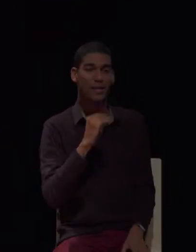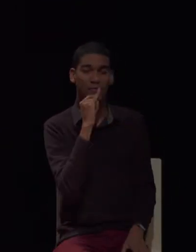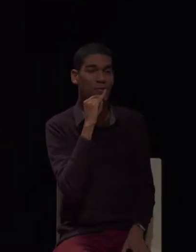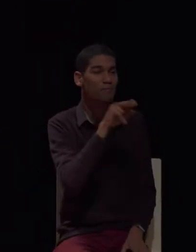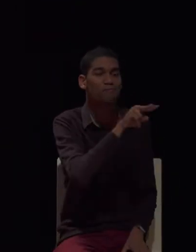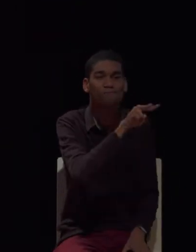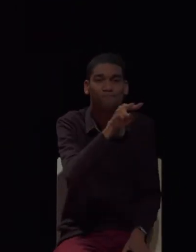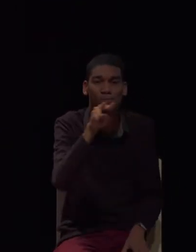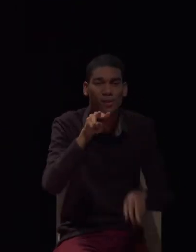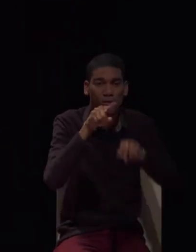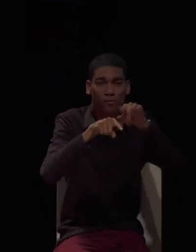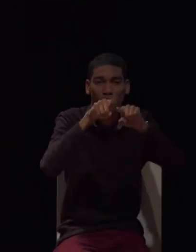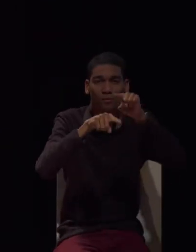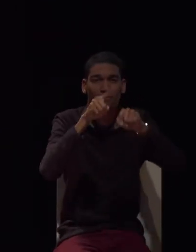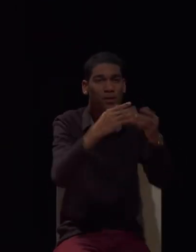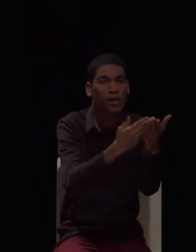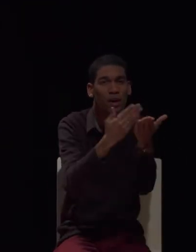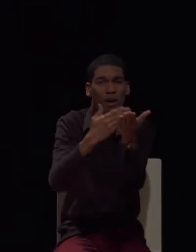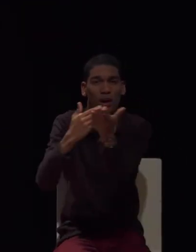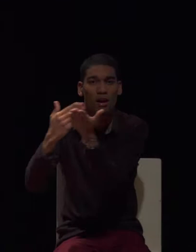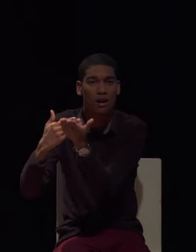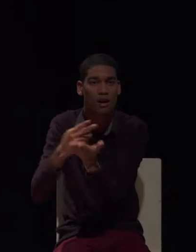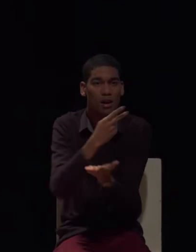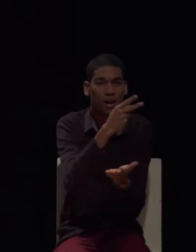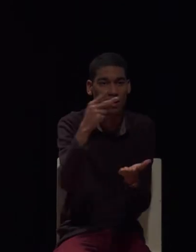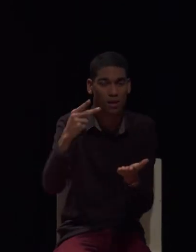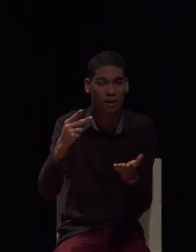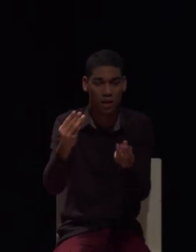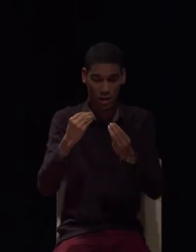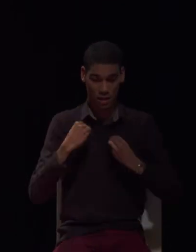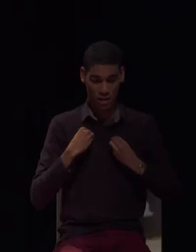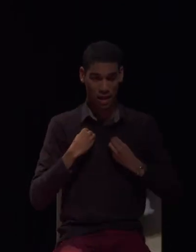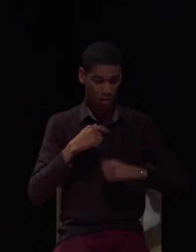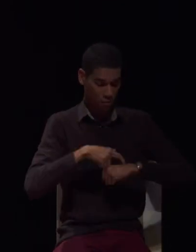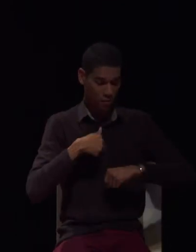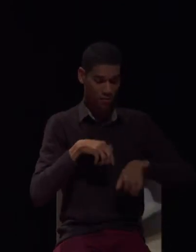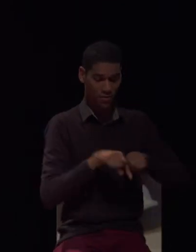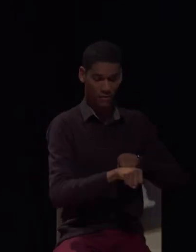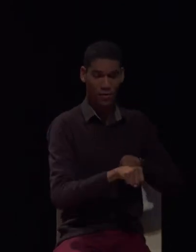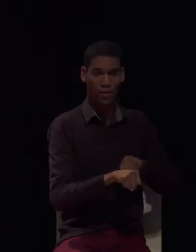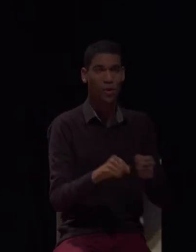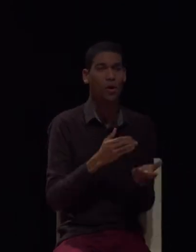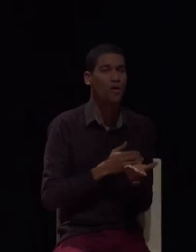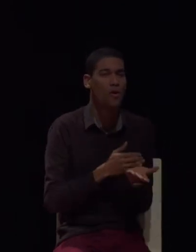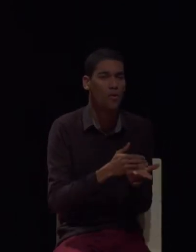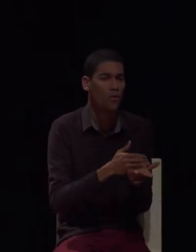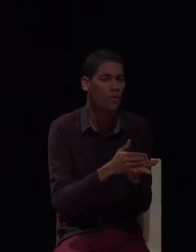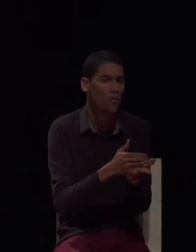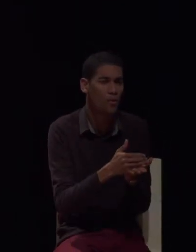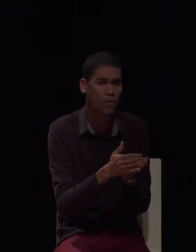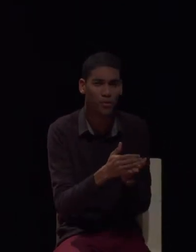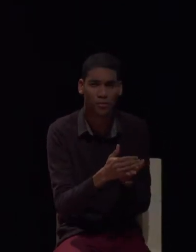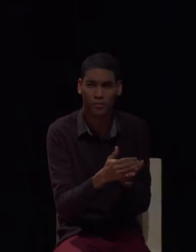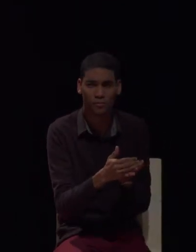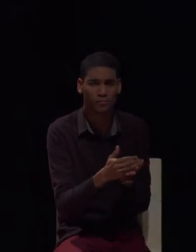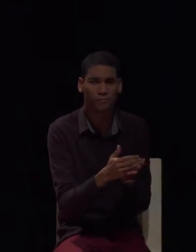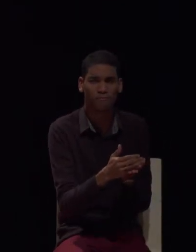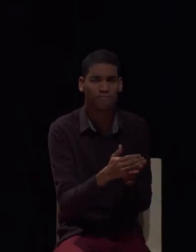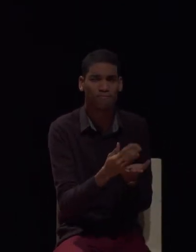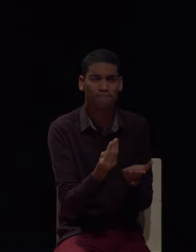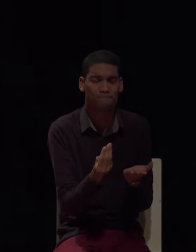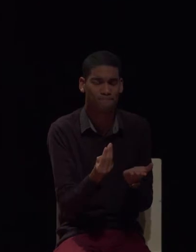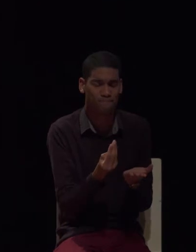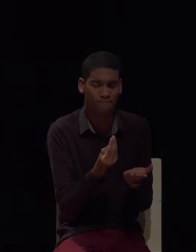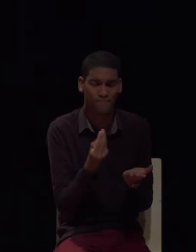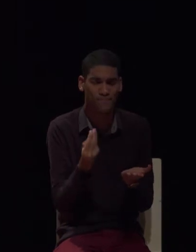materiais didáticos que a gente recebe nas nossas formações ele tem raízes muito muito profundas